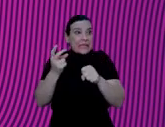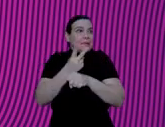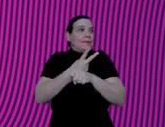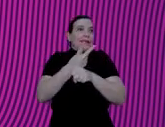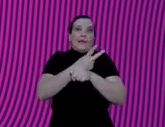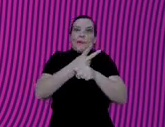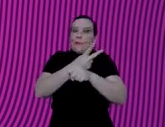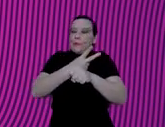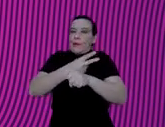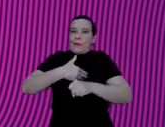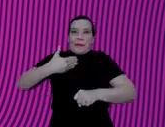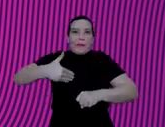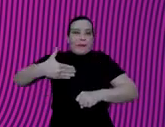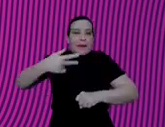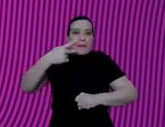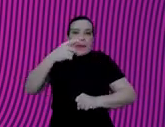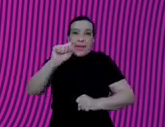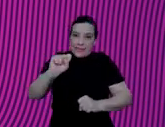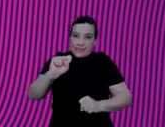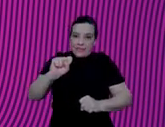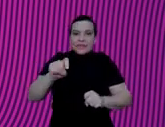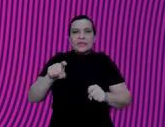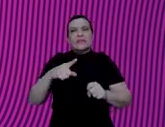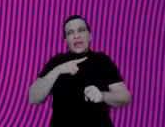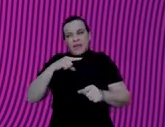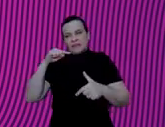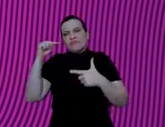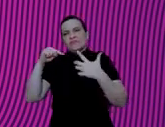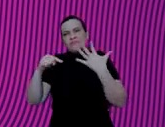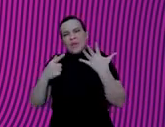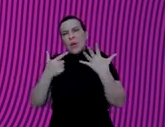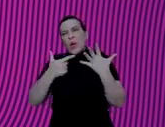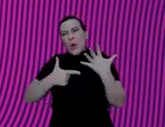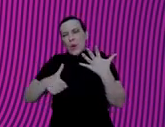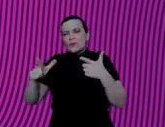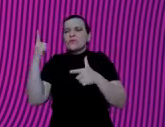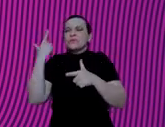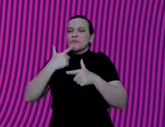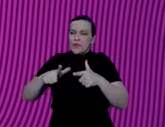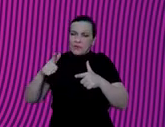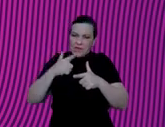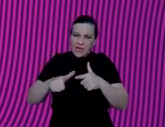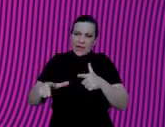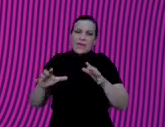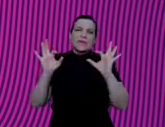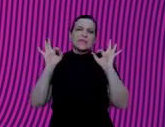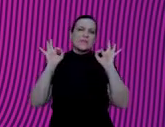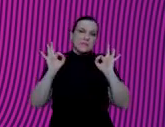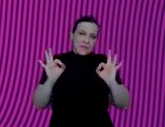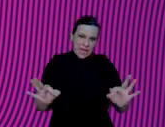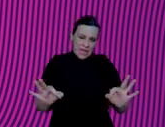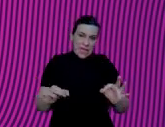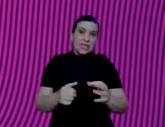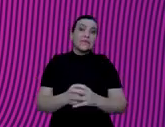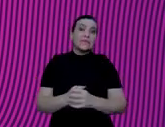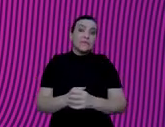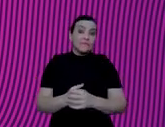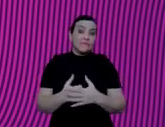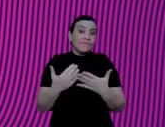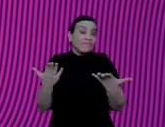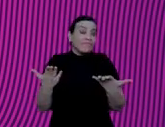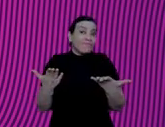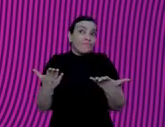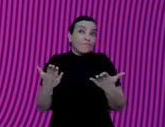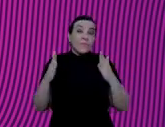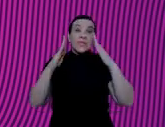pronto-socorro. Muitas vezes há outros fatores, né, que estão envolvidos. Né? É mais legítimo socialmente procurar um pronto-socorro por dor do